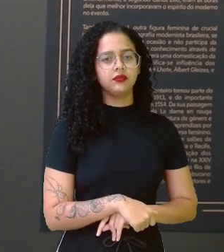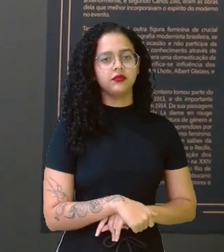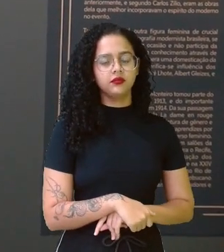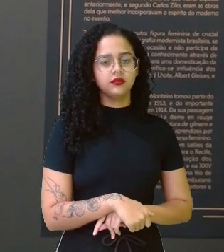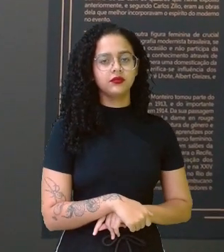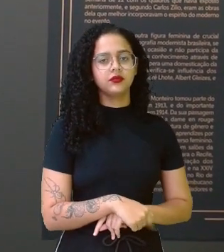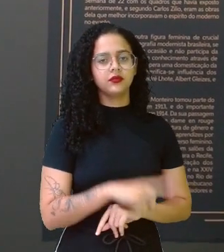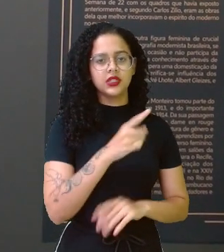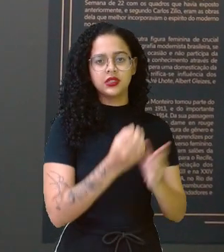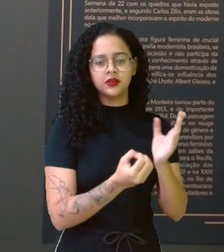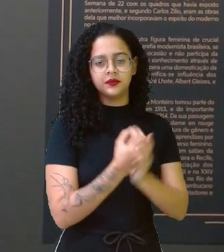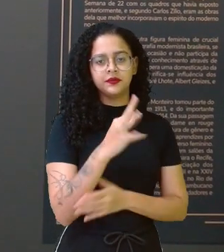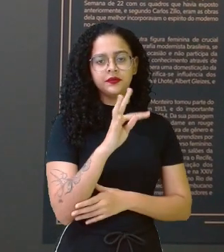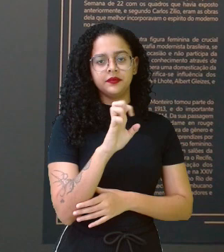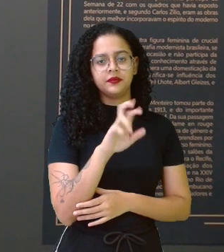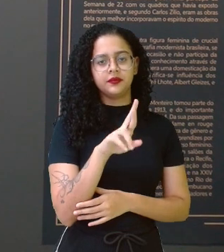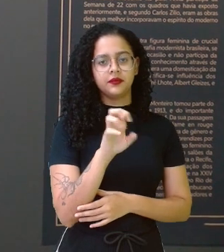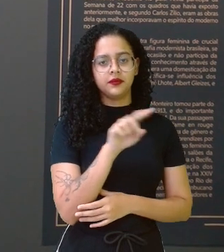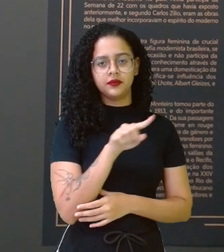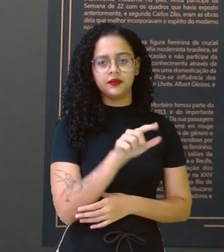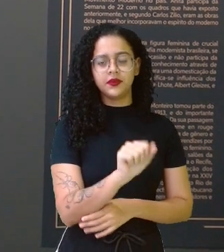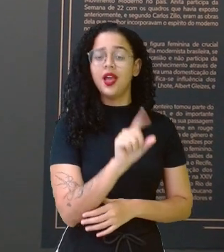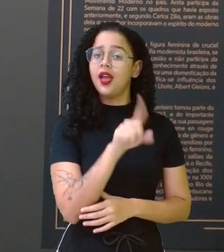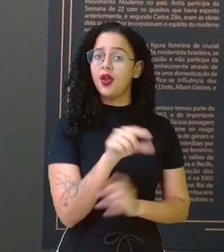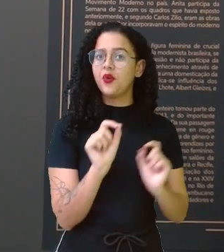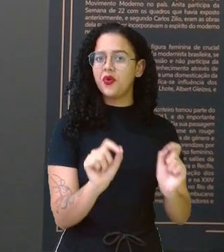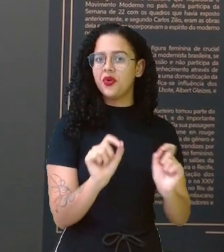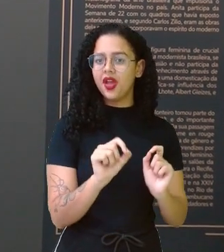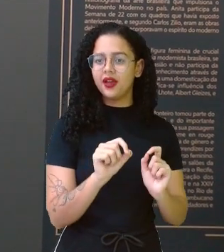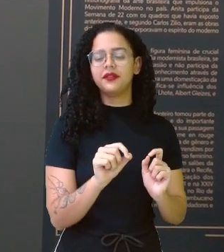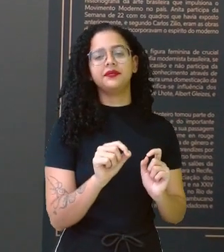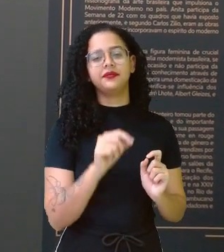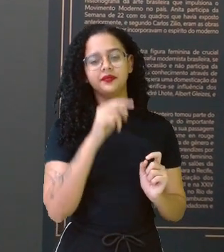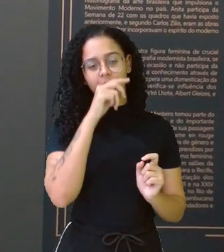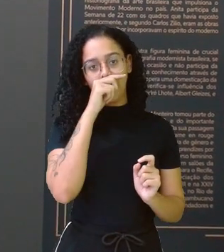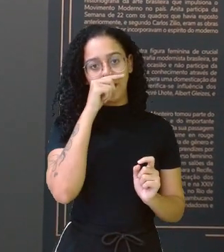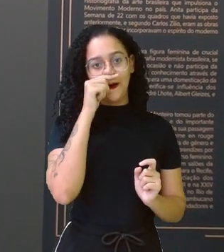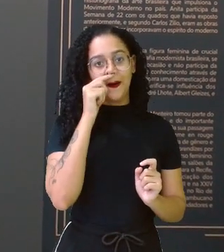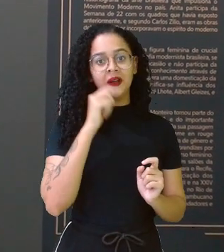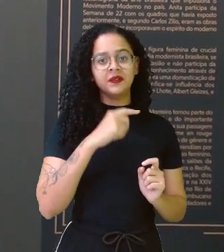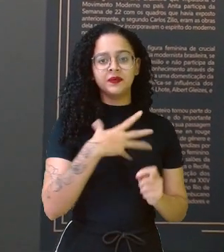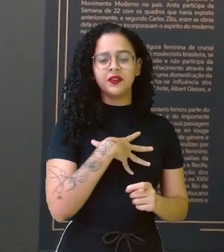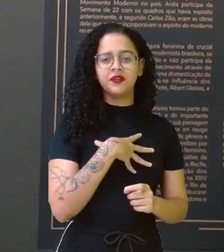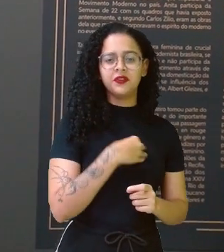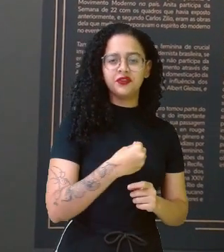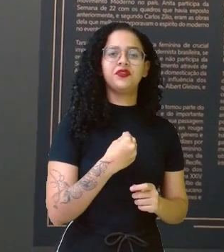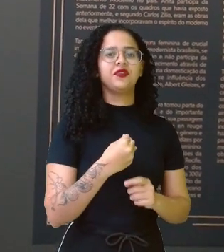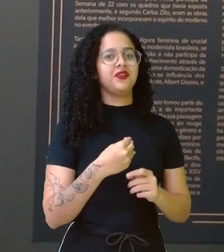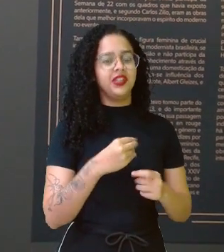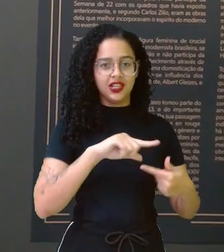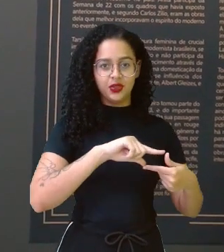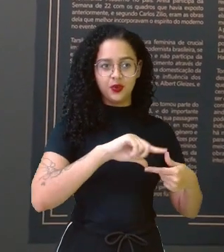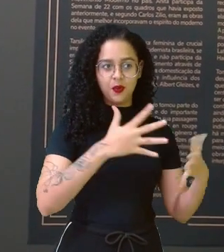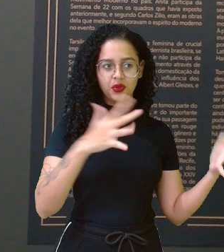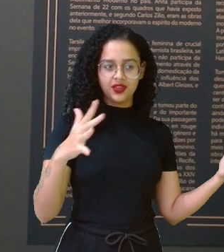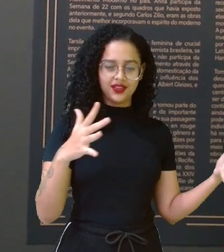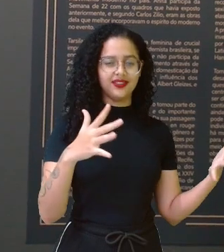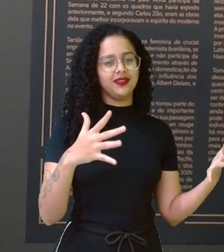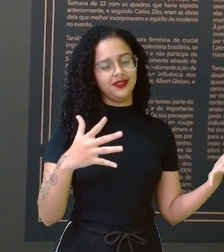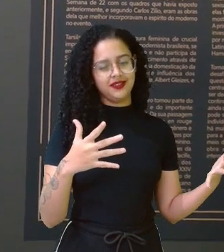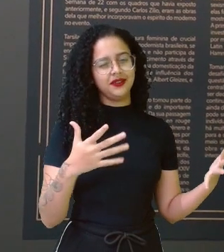de Teresa Costa Rego, que é uma das nossas também, né? Sem filhas dúvida. do modernismo, Sim, né? Digamos sim.